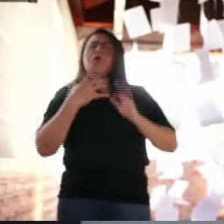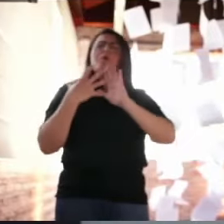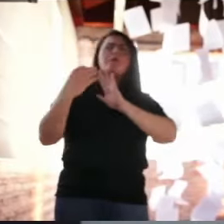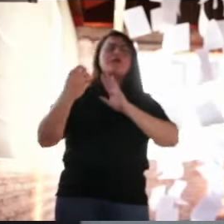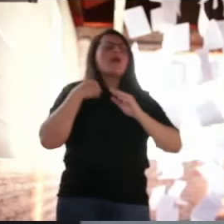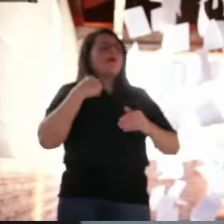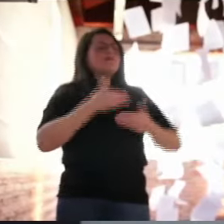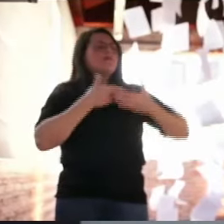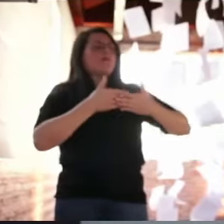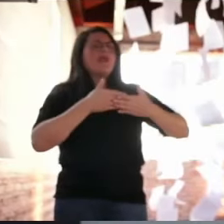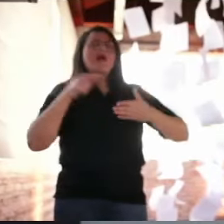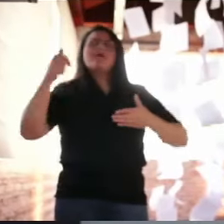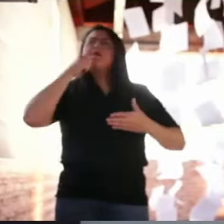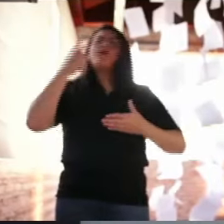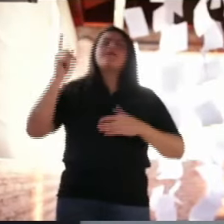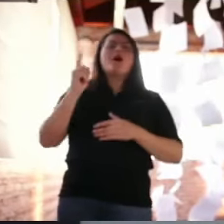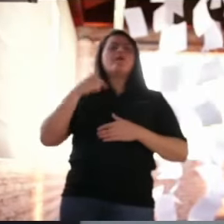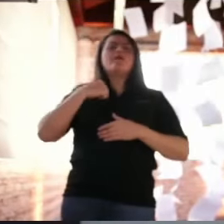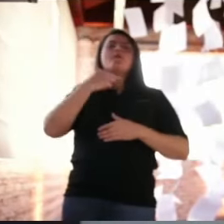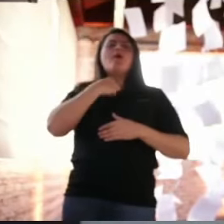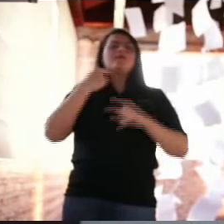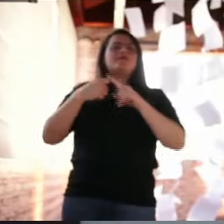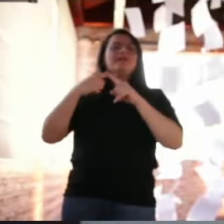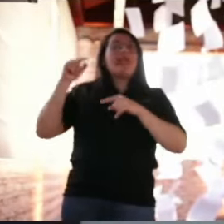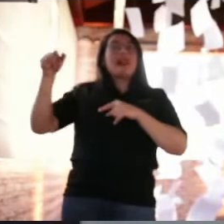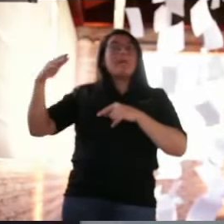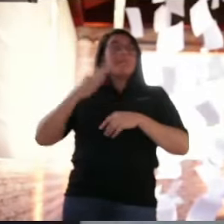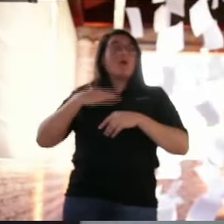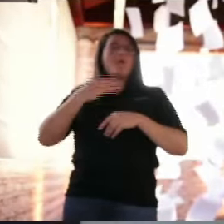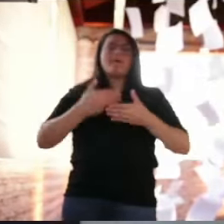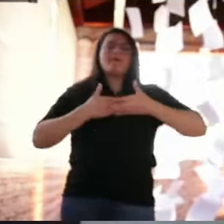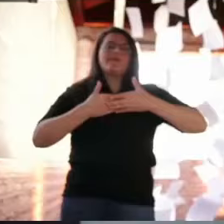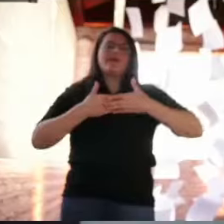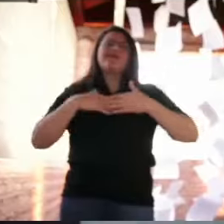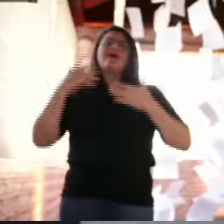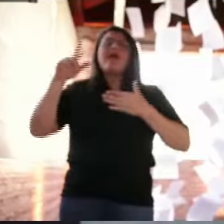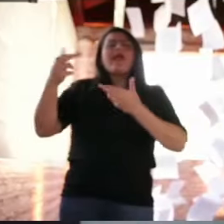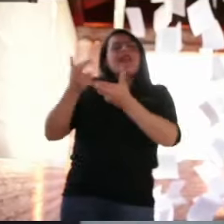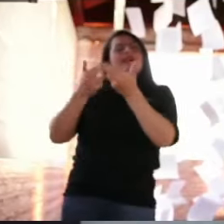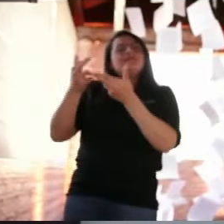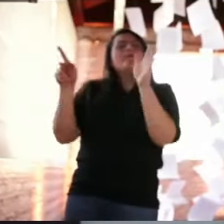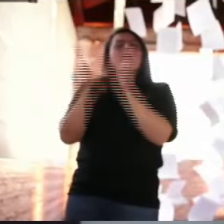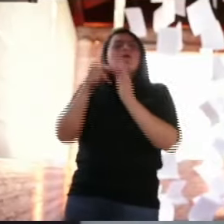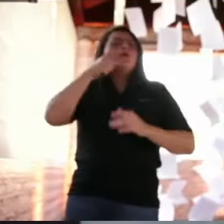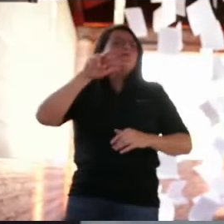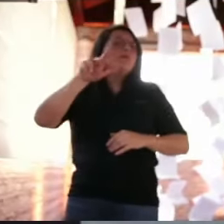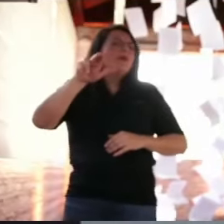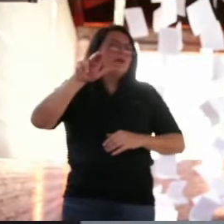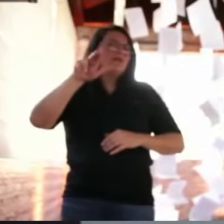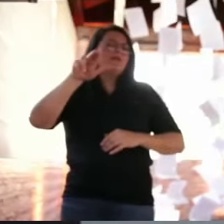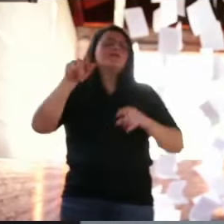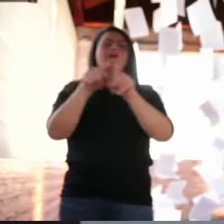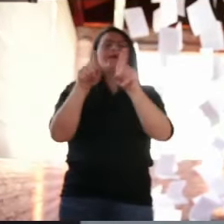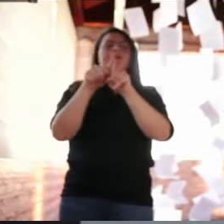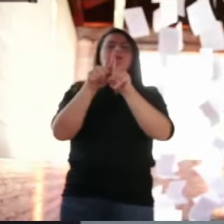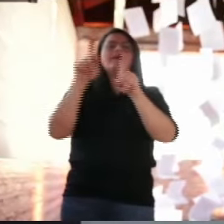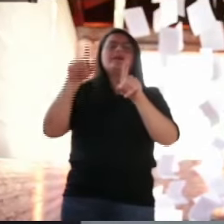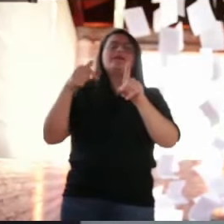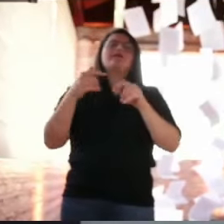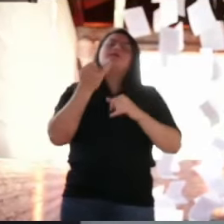bebê Você pode ter uma perna aí nas relações entre irmãos o Freud vai dizer que uma